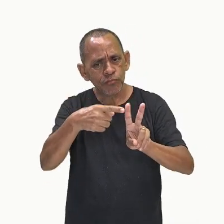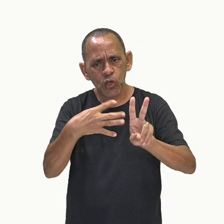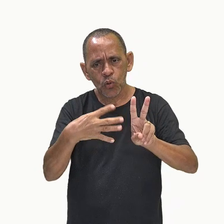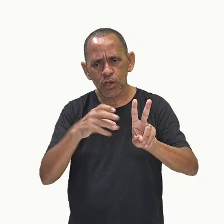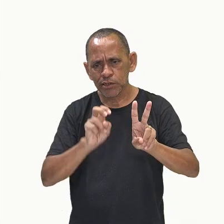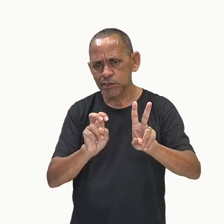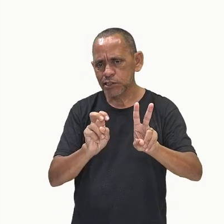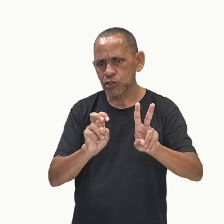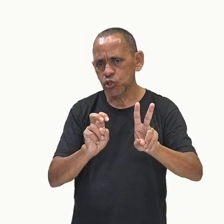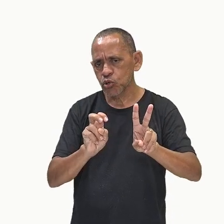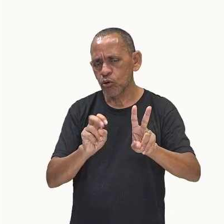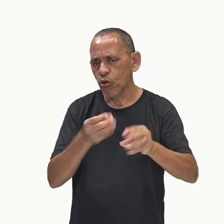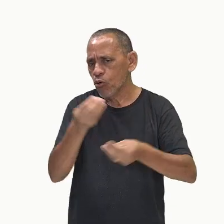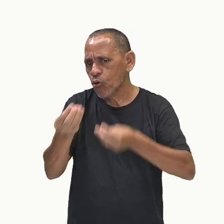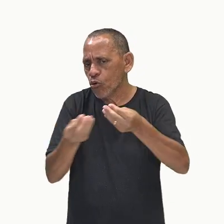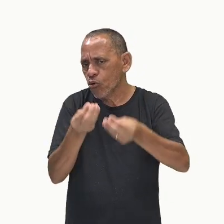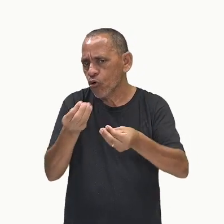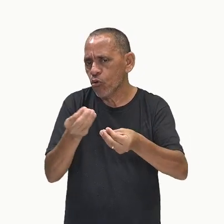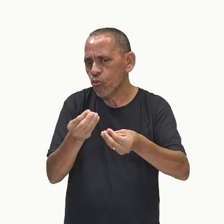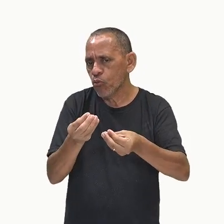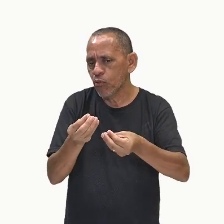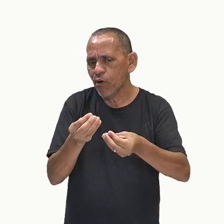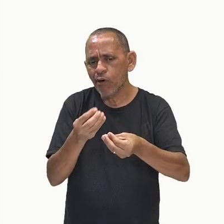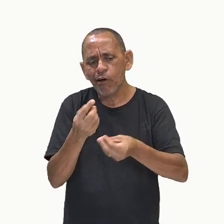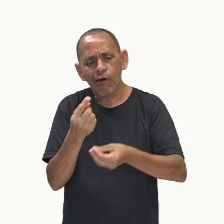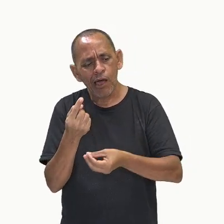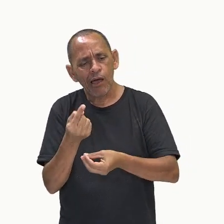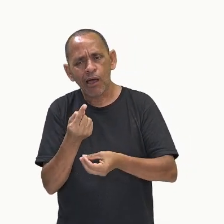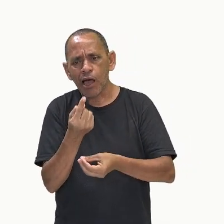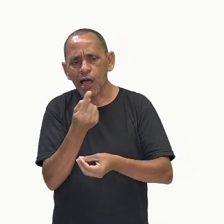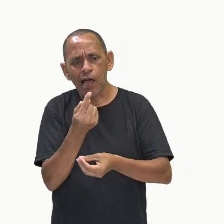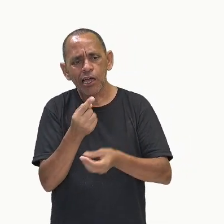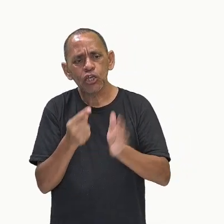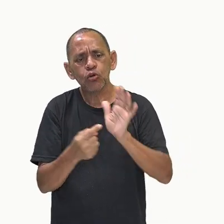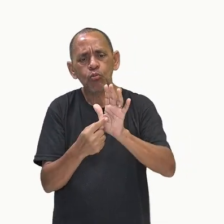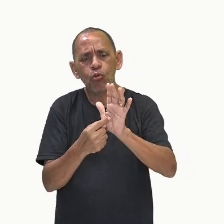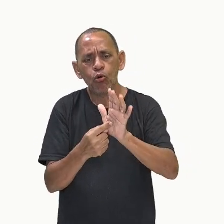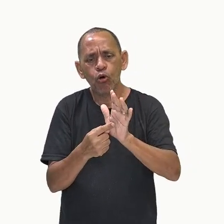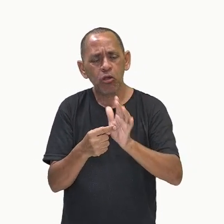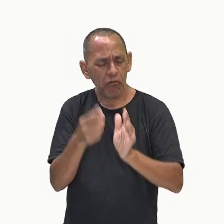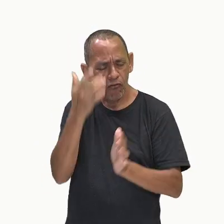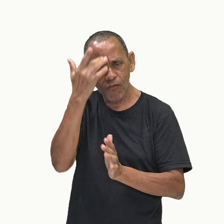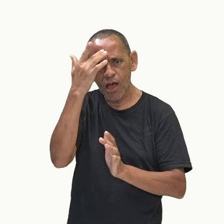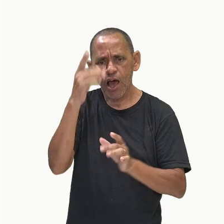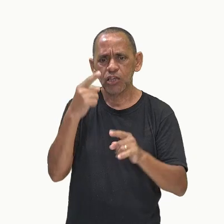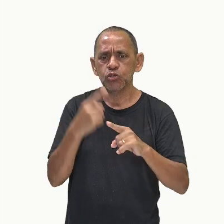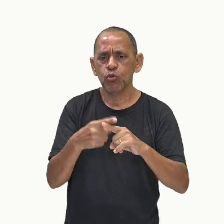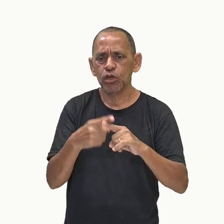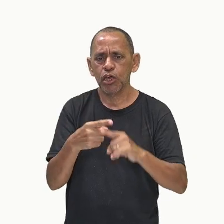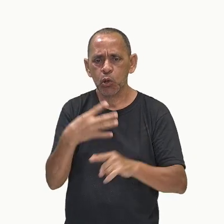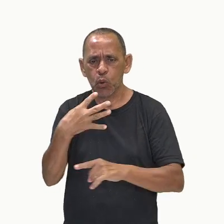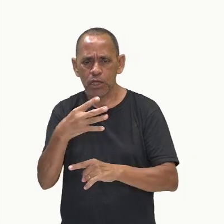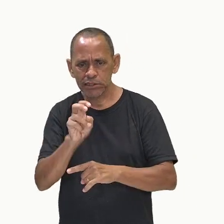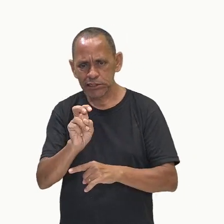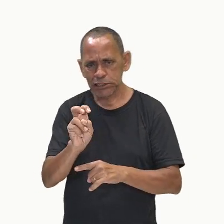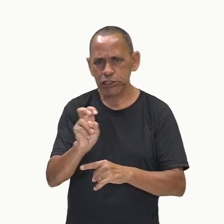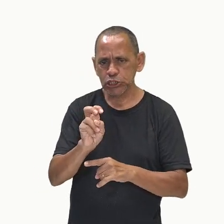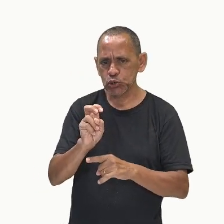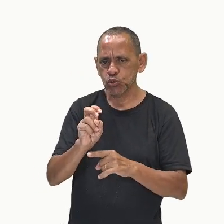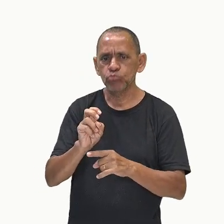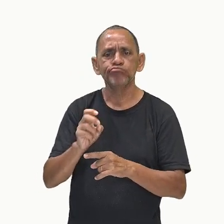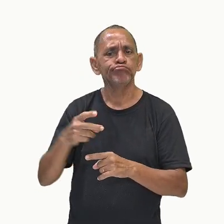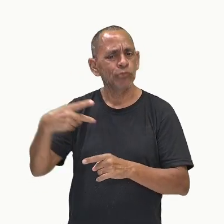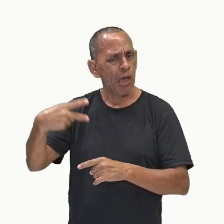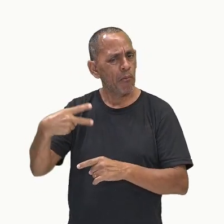pô, como é que eu posso colocar? Porque aqui é fácil de identificar quem é o maior, certo? Que é o 6. Mas como é que eu vou